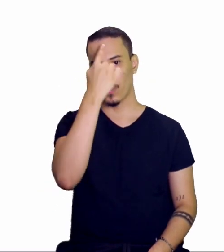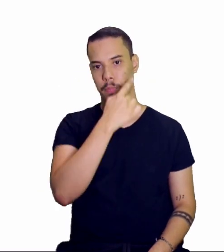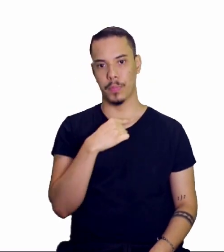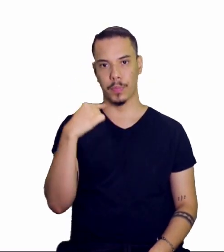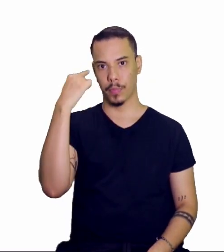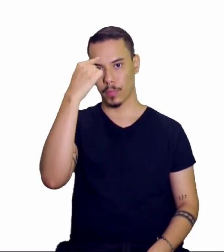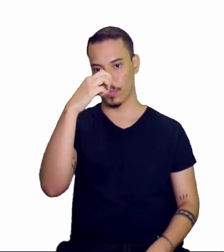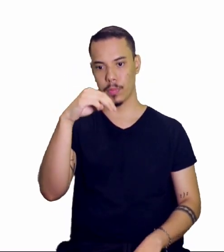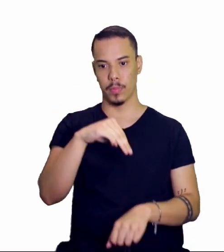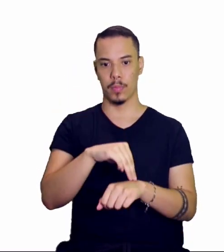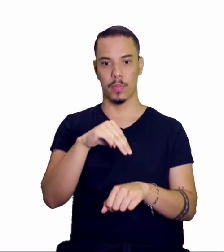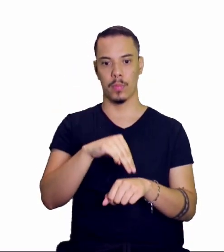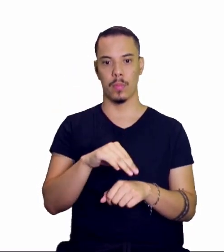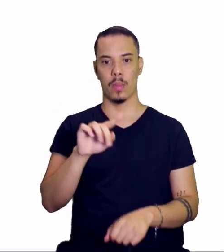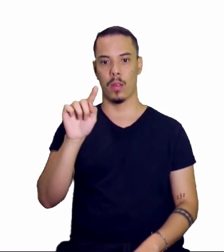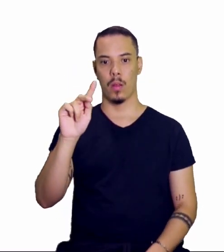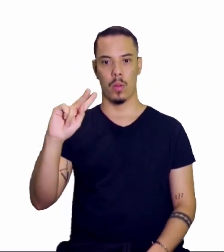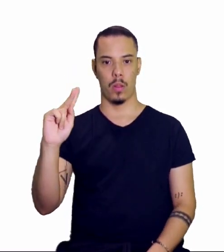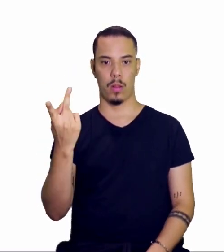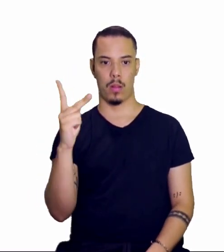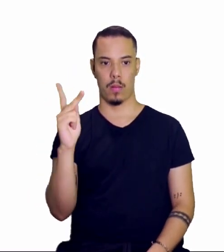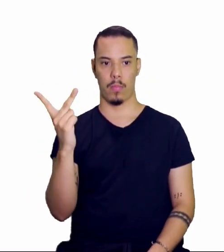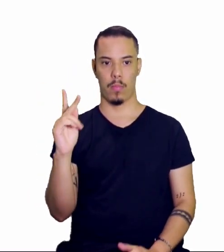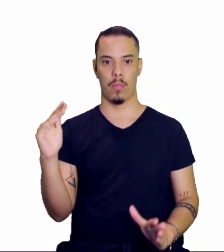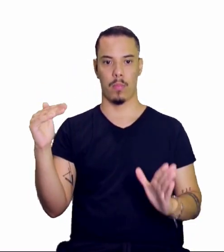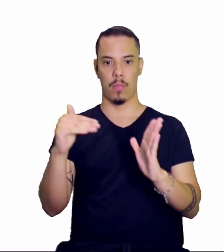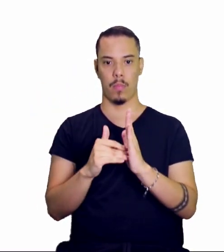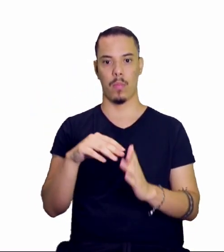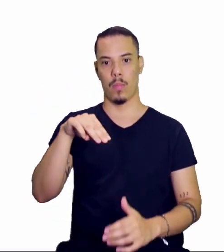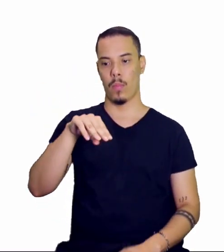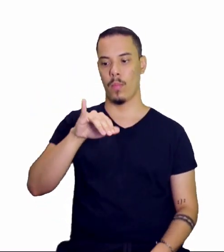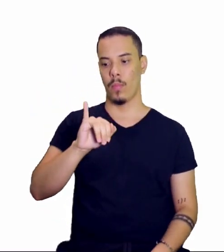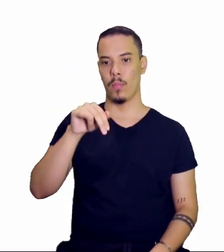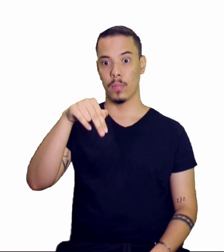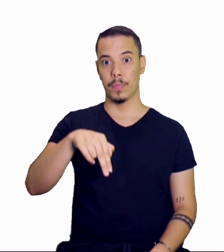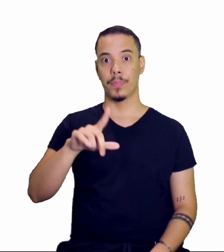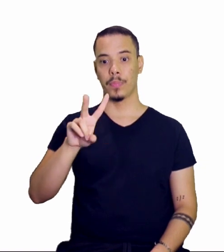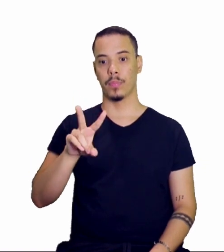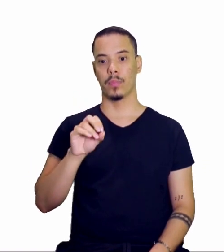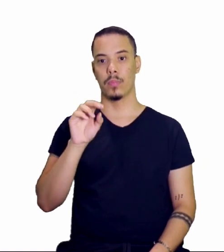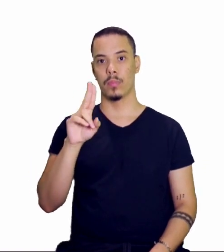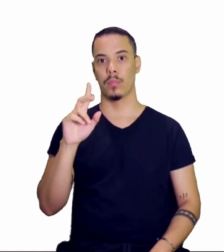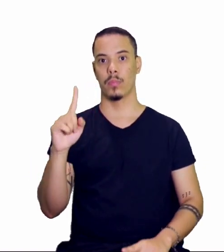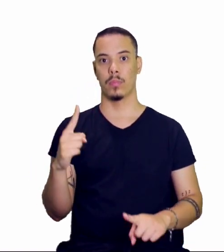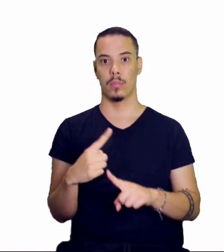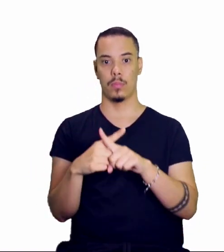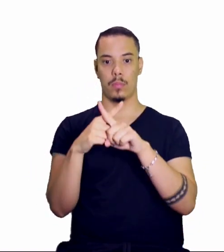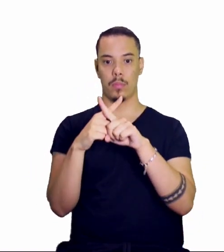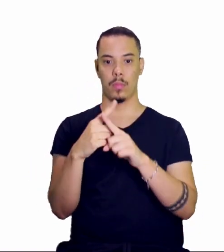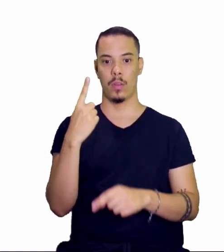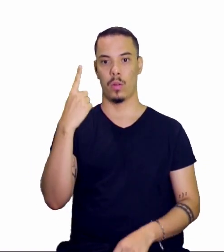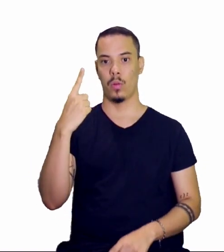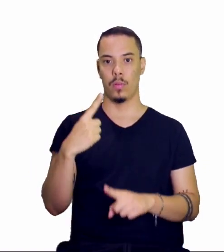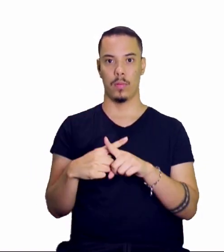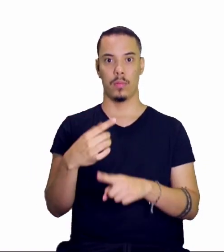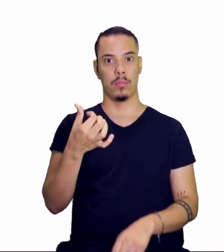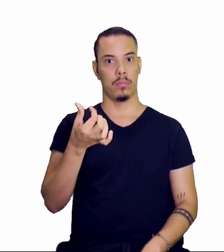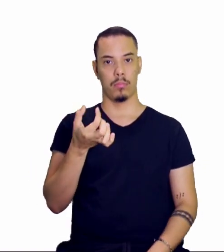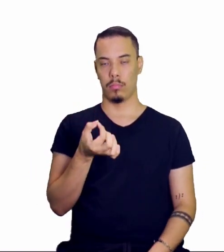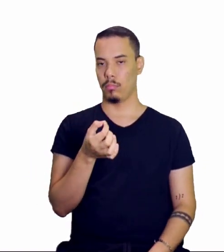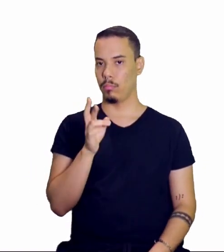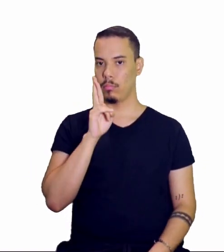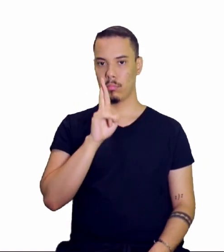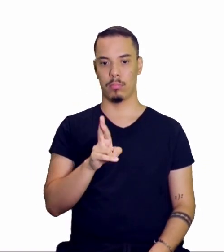minutos, eu vou sair do H e vou até o min. Então, eu vou multiplicar. Então, 1 vezes 60,